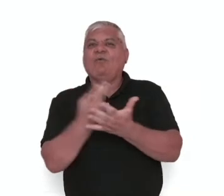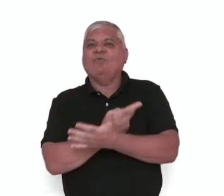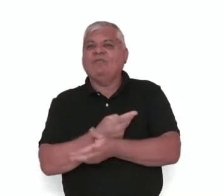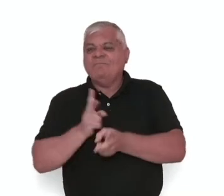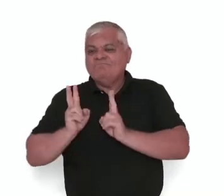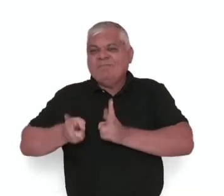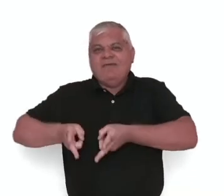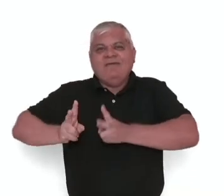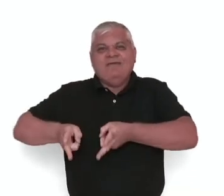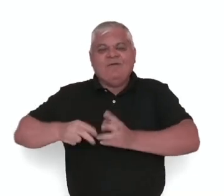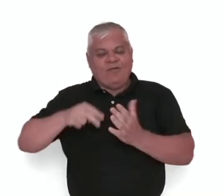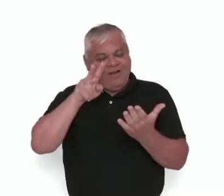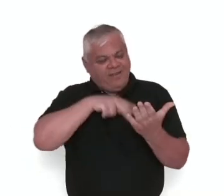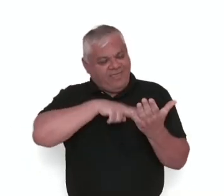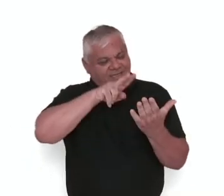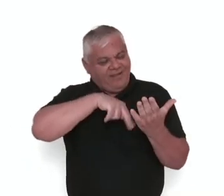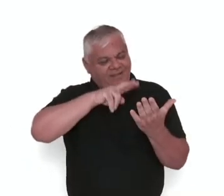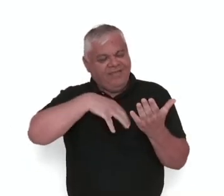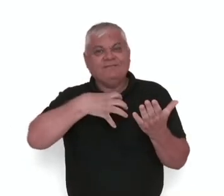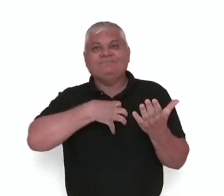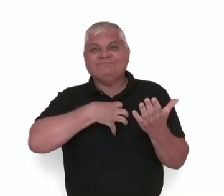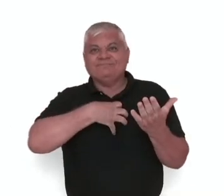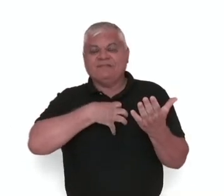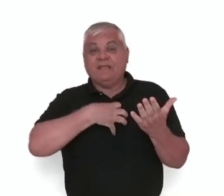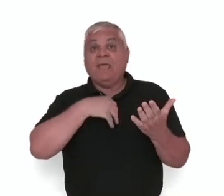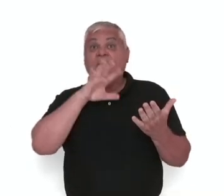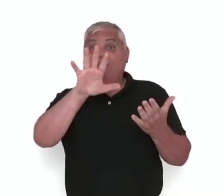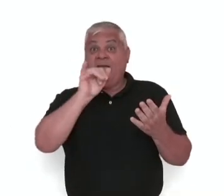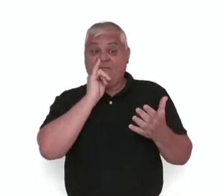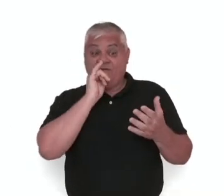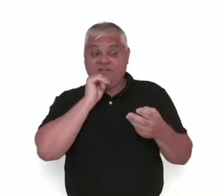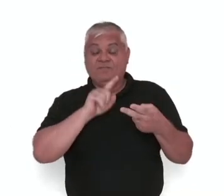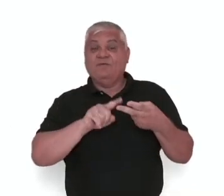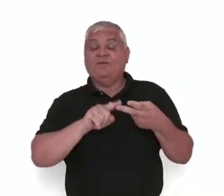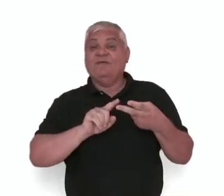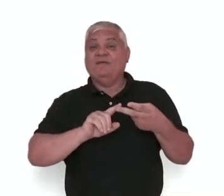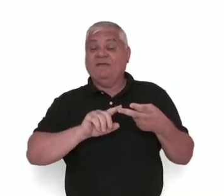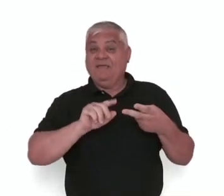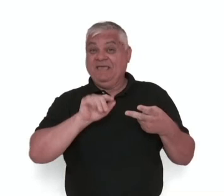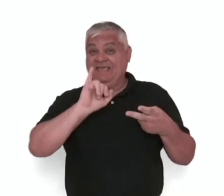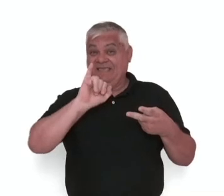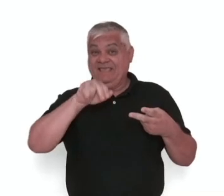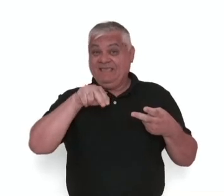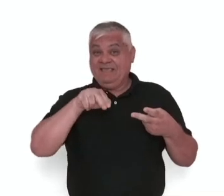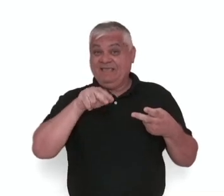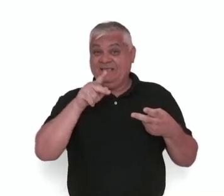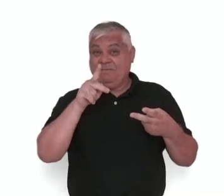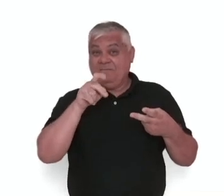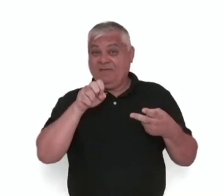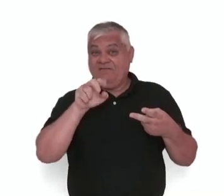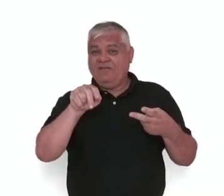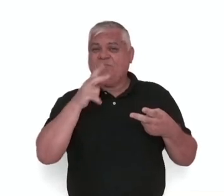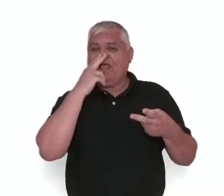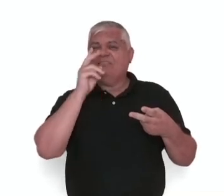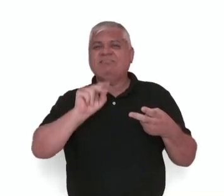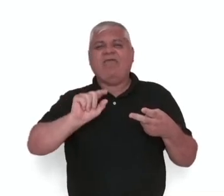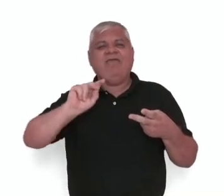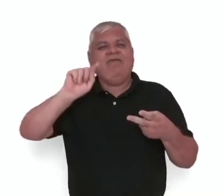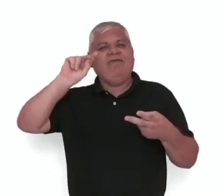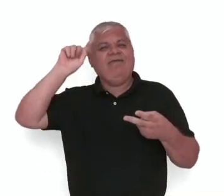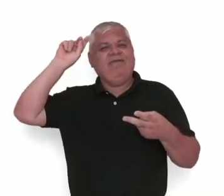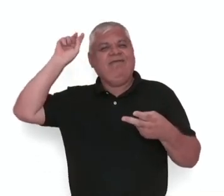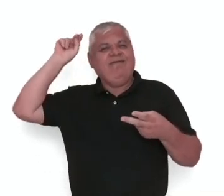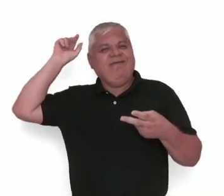mesmo momento da leitura. Já os verbos no pretérito imperfeito demonstram o distanciamento temporal entre